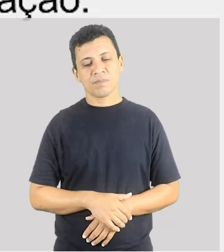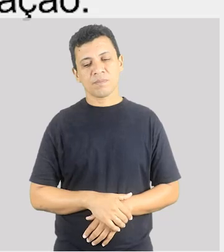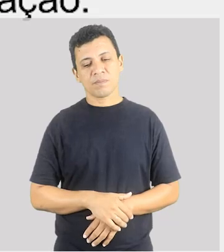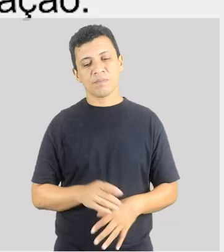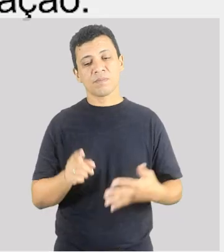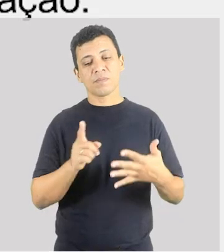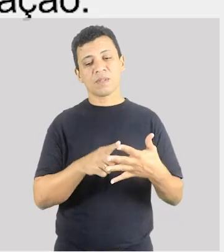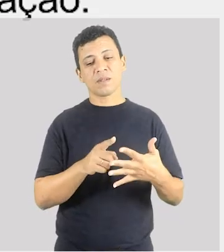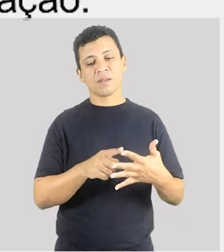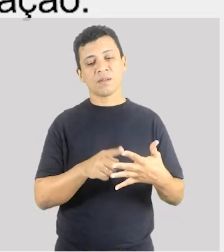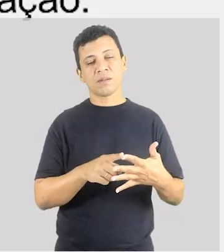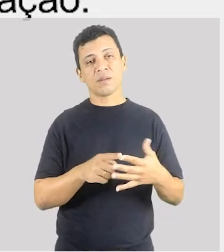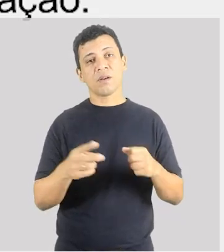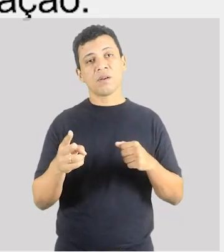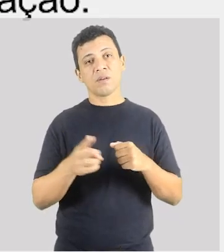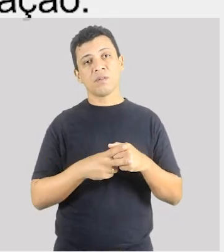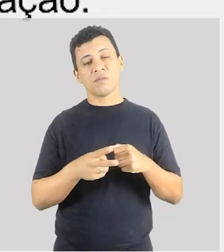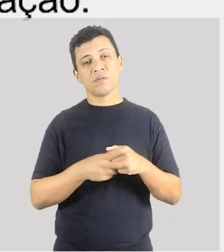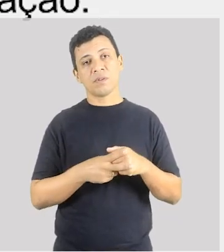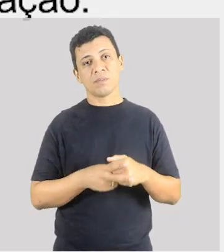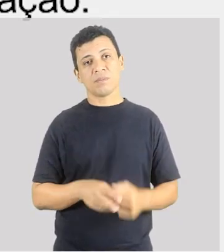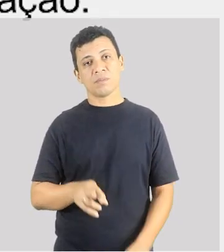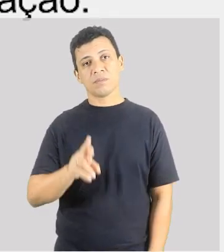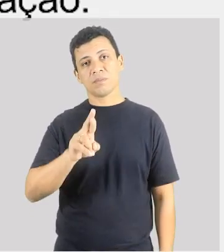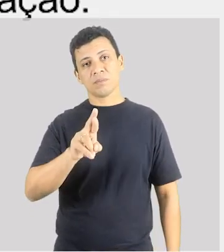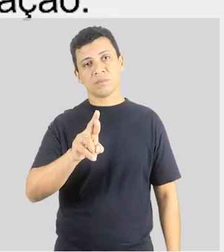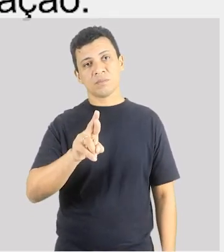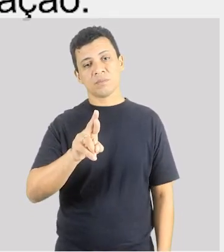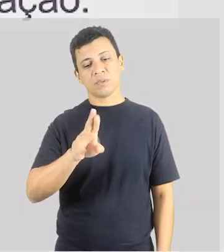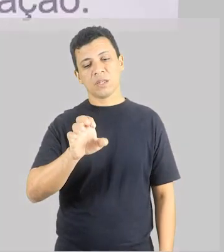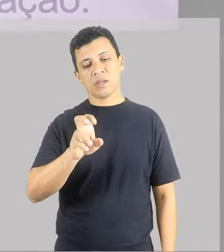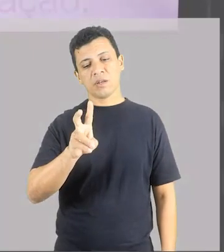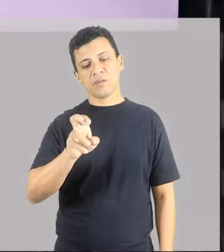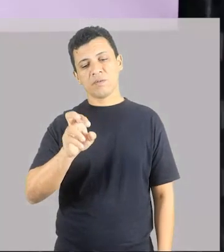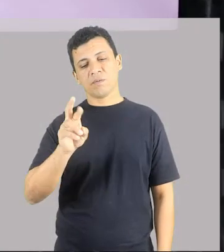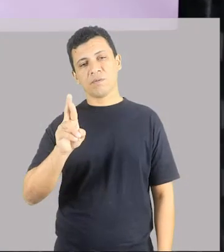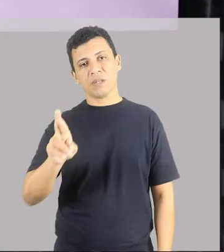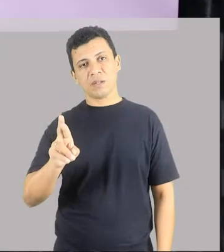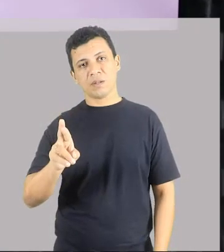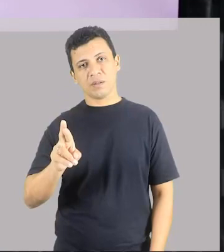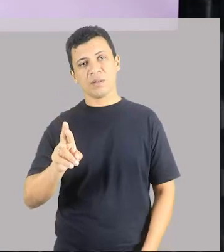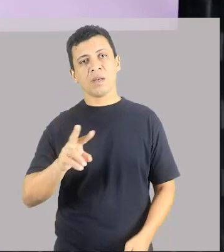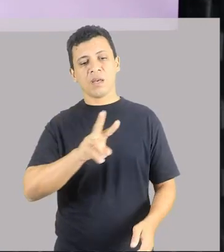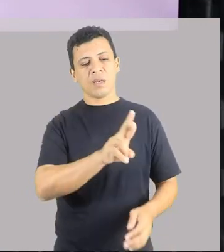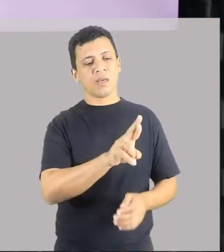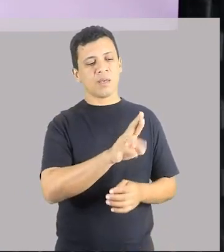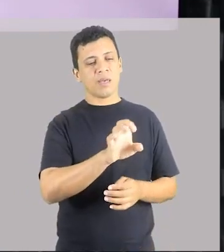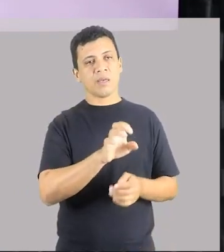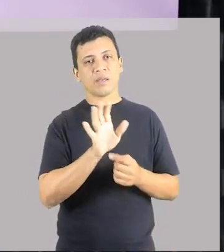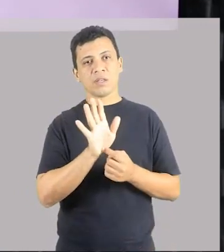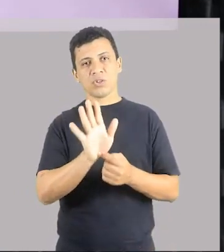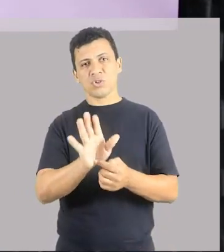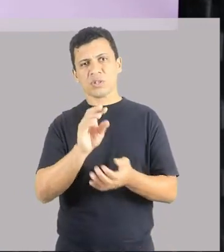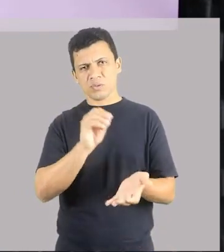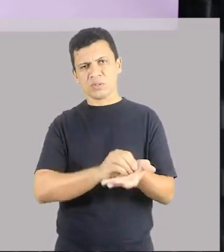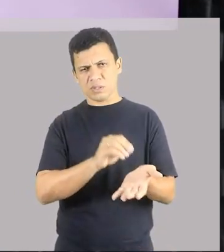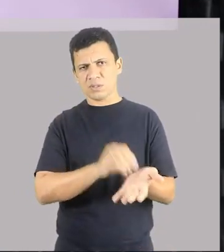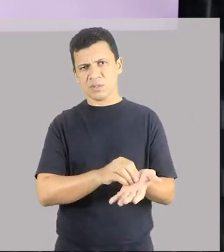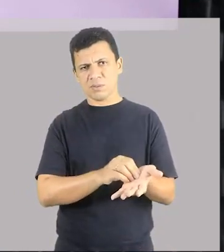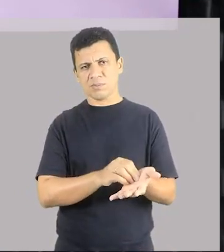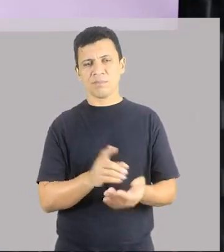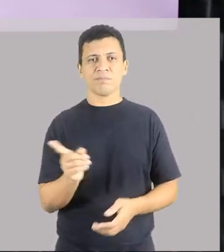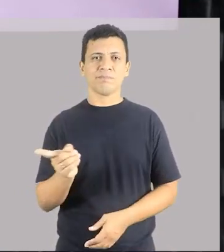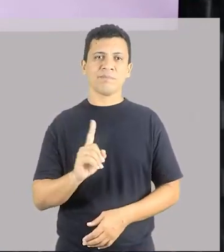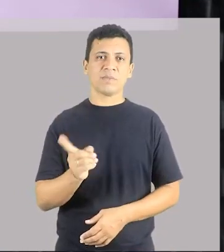a letra b o verbo rever no verbo ver rever o prefixo re indica ausência não o